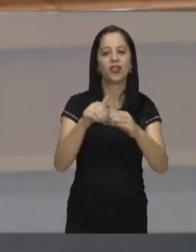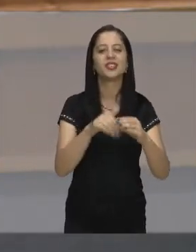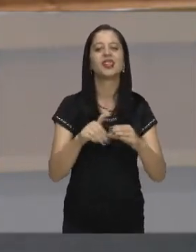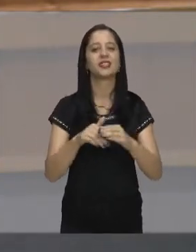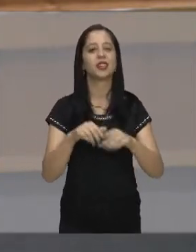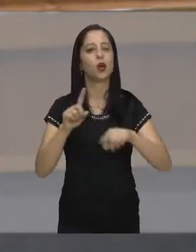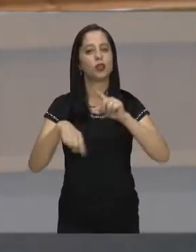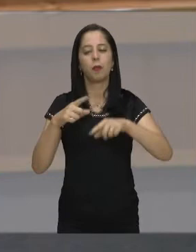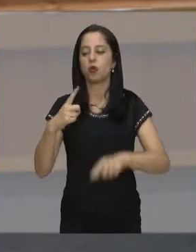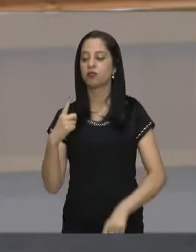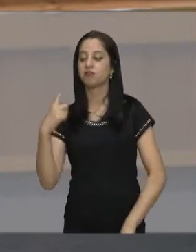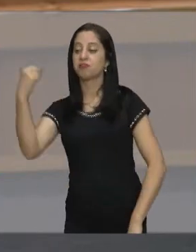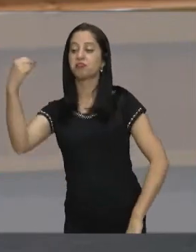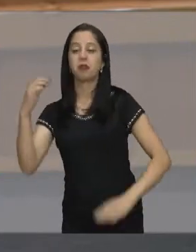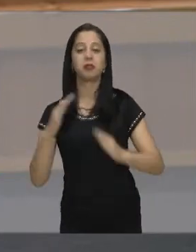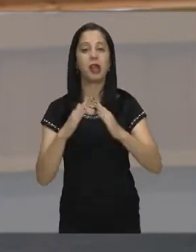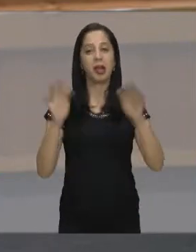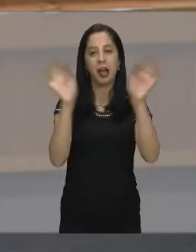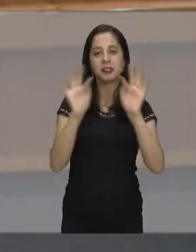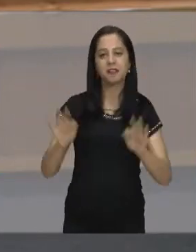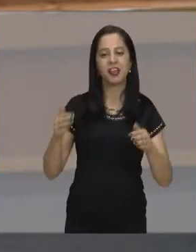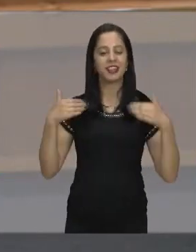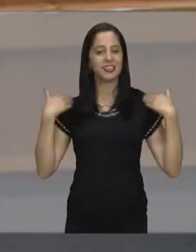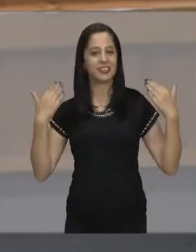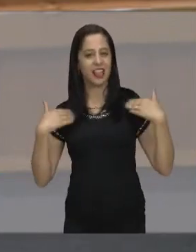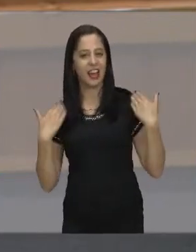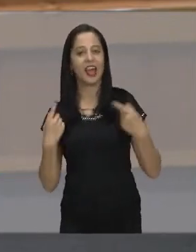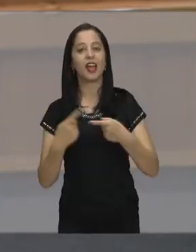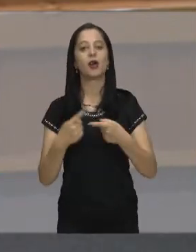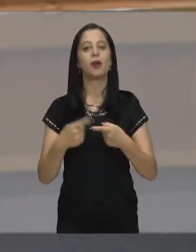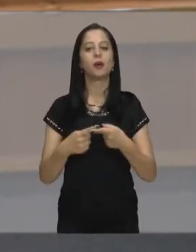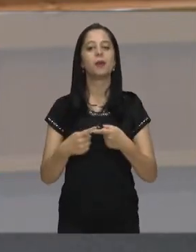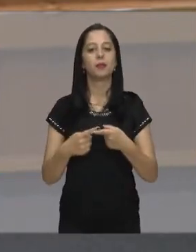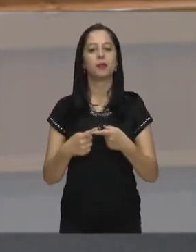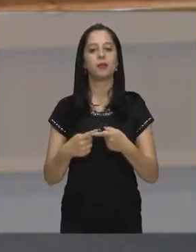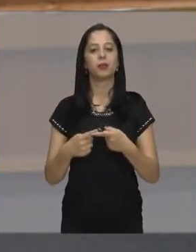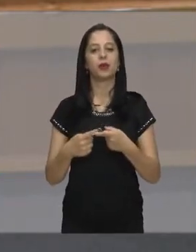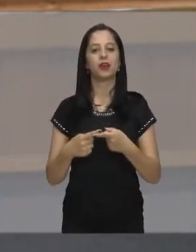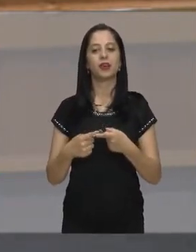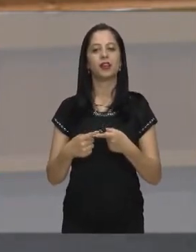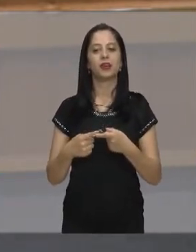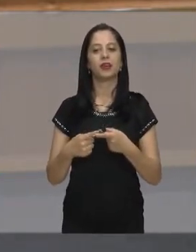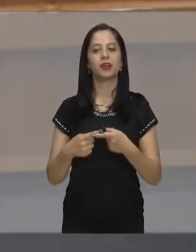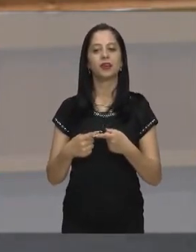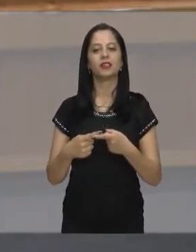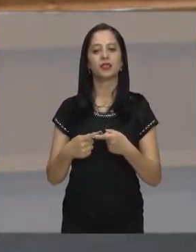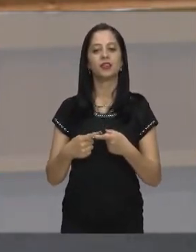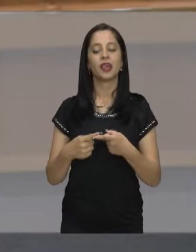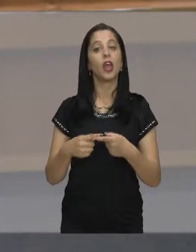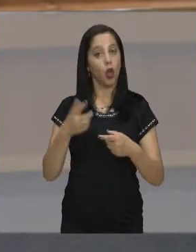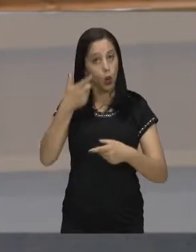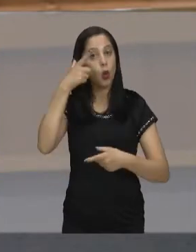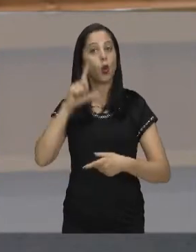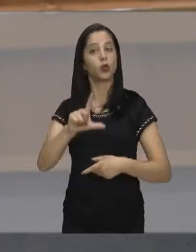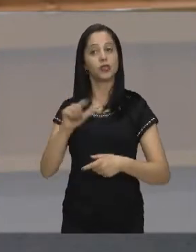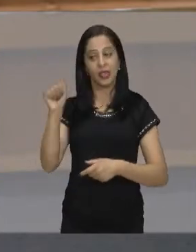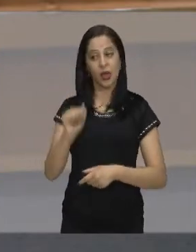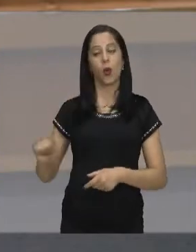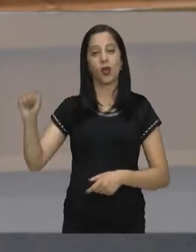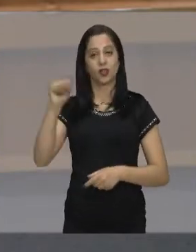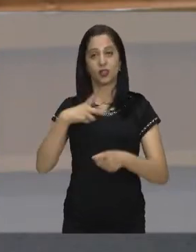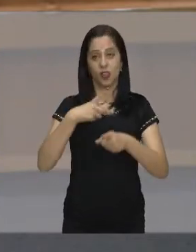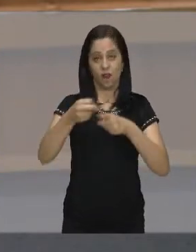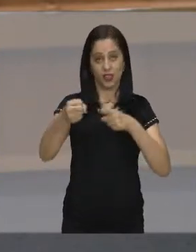voltar para os seus lares felizes e contentes por terem recebido esse benefício desta casa, senhor presidente.